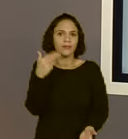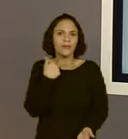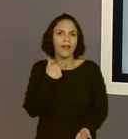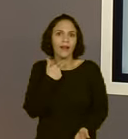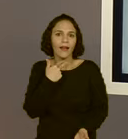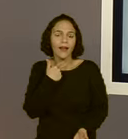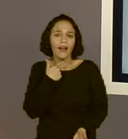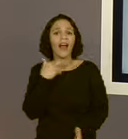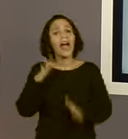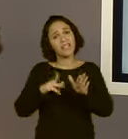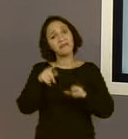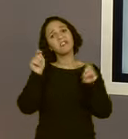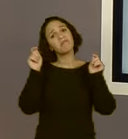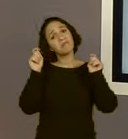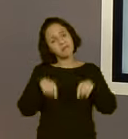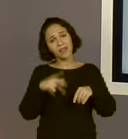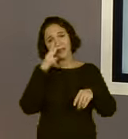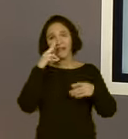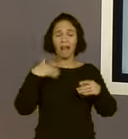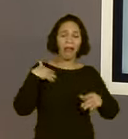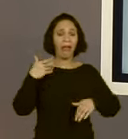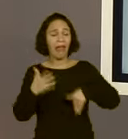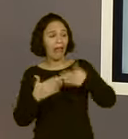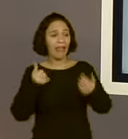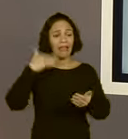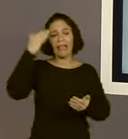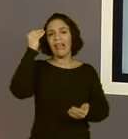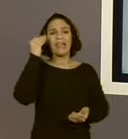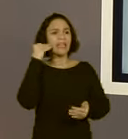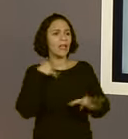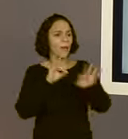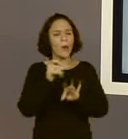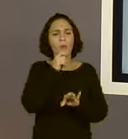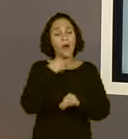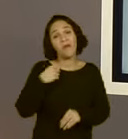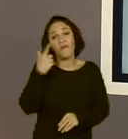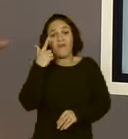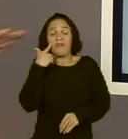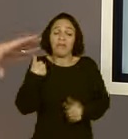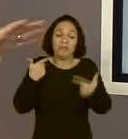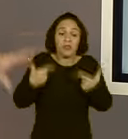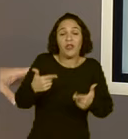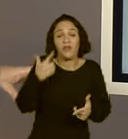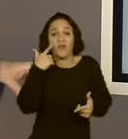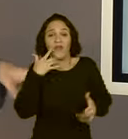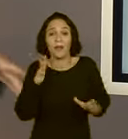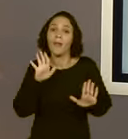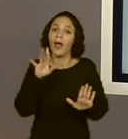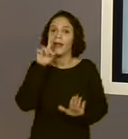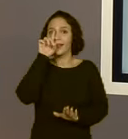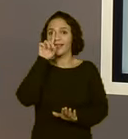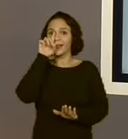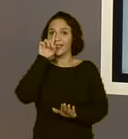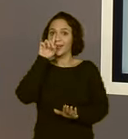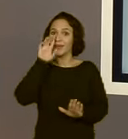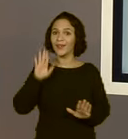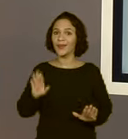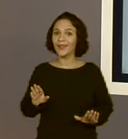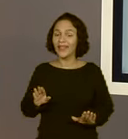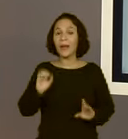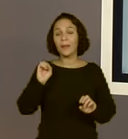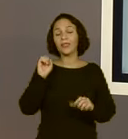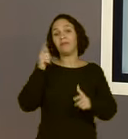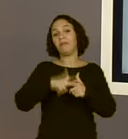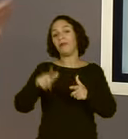dizer, você até pode realizar assim, meio que na loucura, né? Mas você está sujeito a alguns riscos de